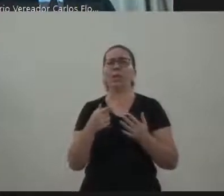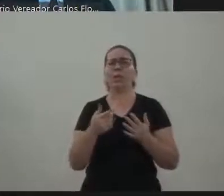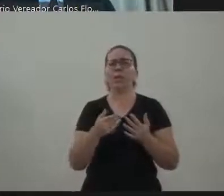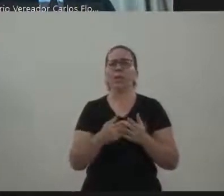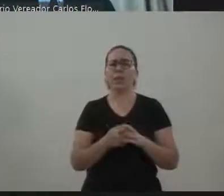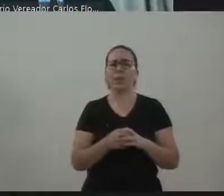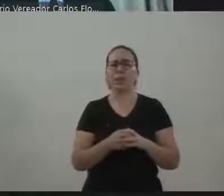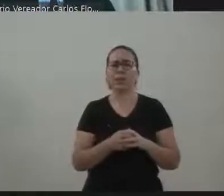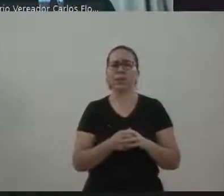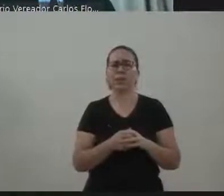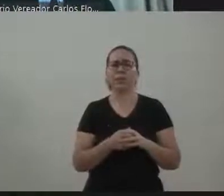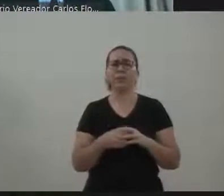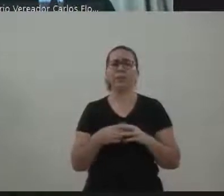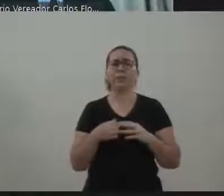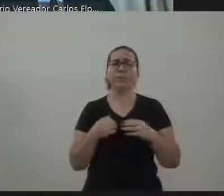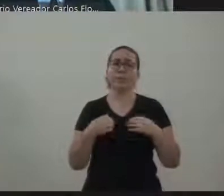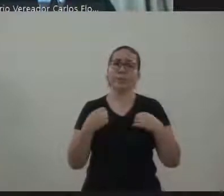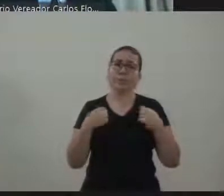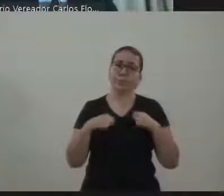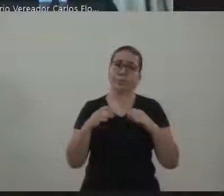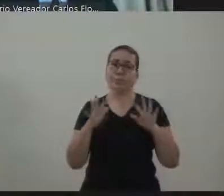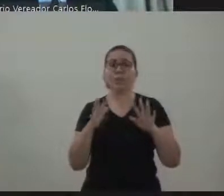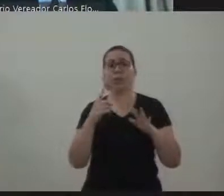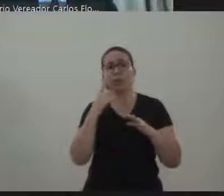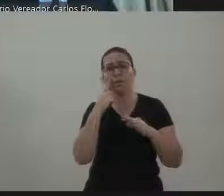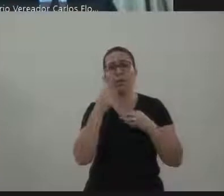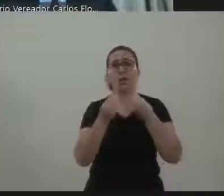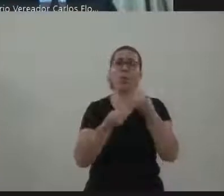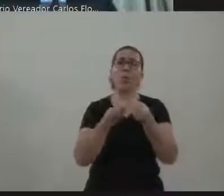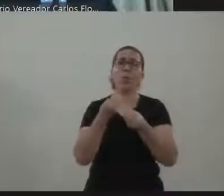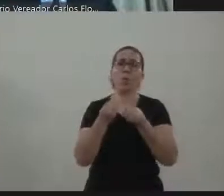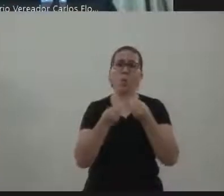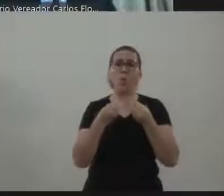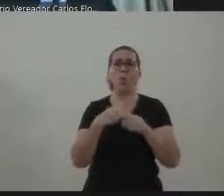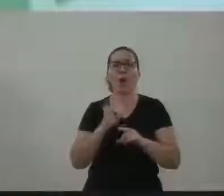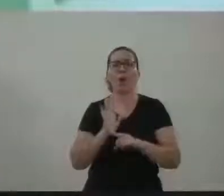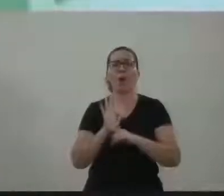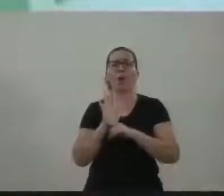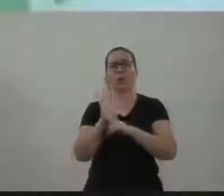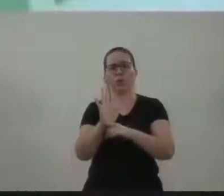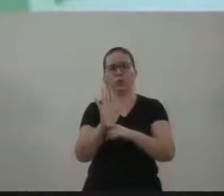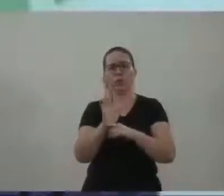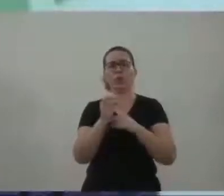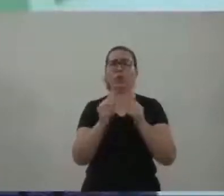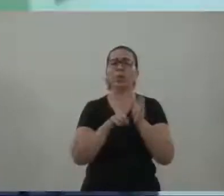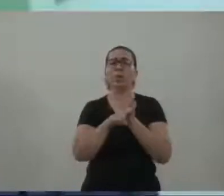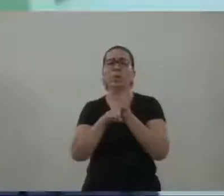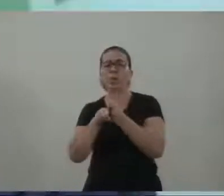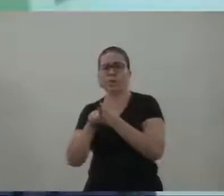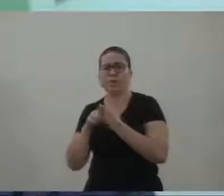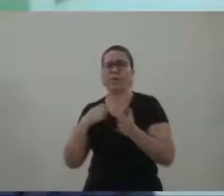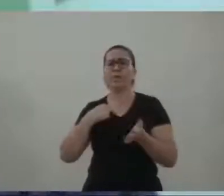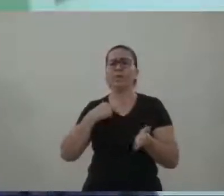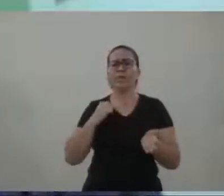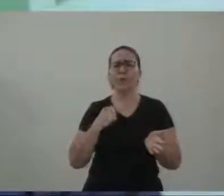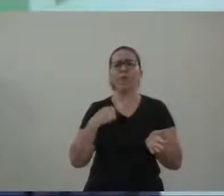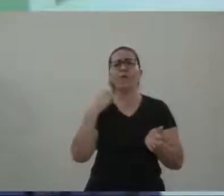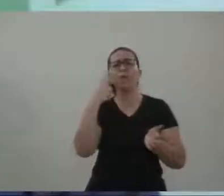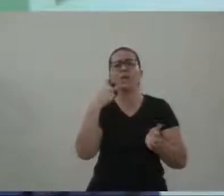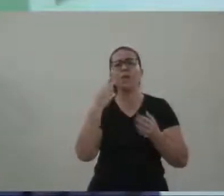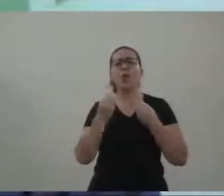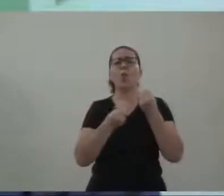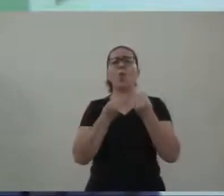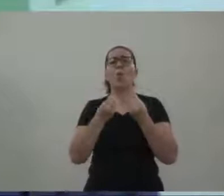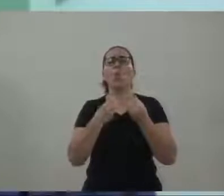preciso, talvez, achar uma fórmula, né, para ajudar, como fiscalizador, como vereador, como que a gente